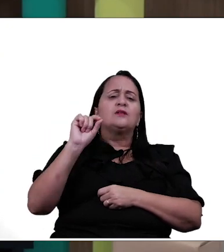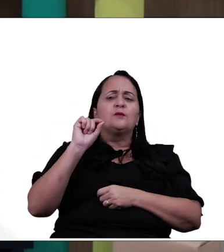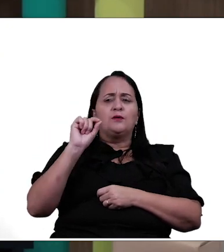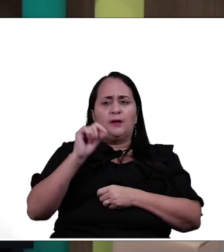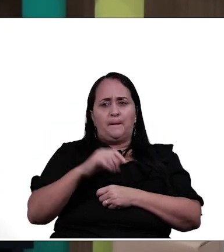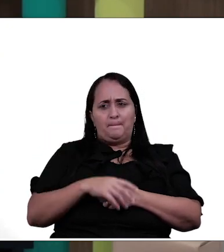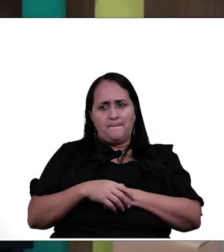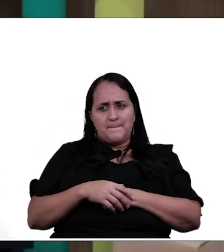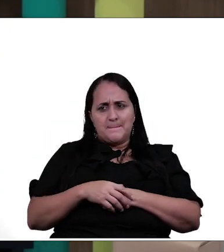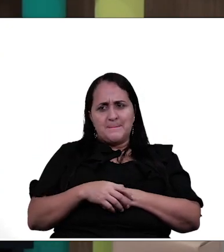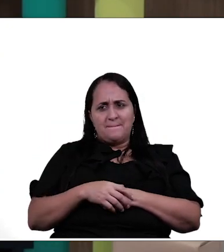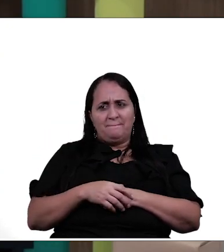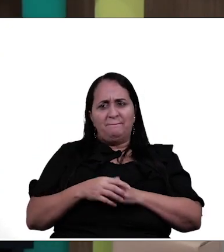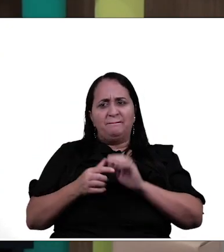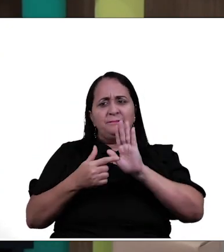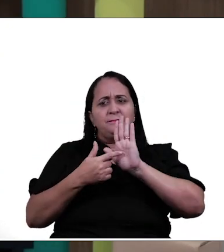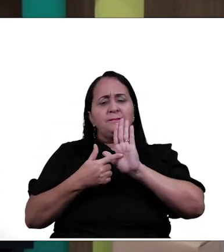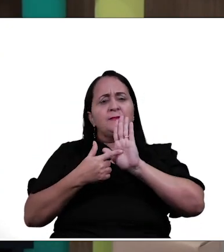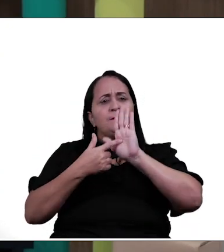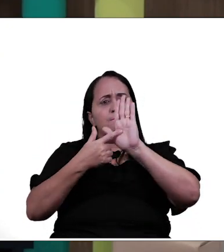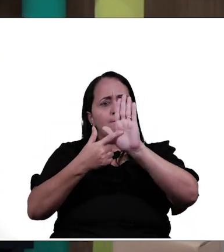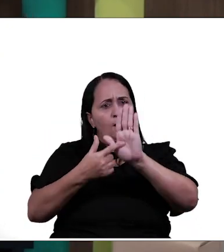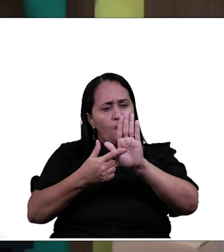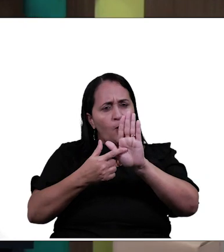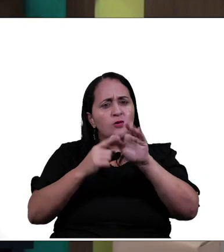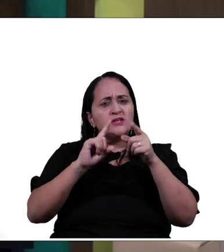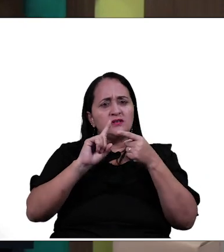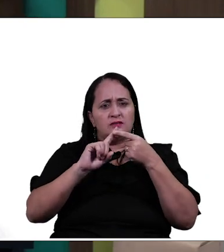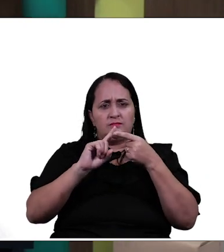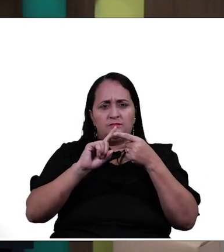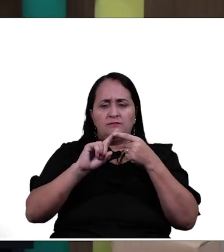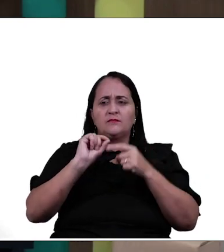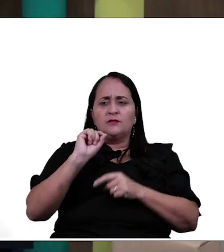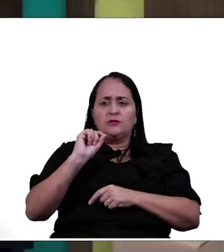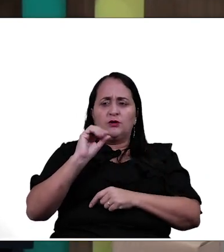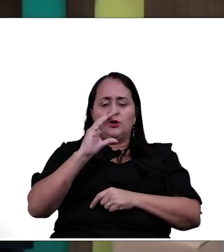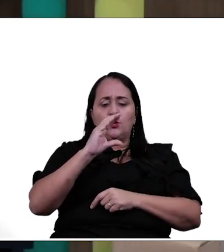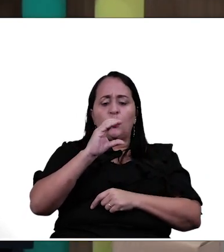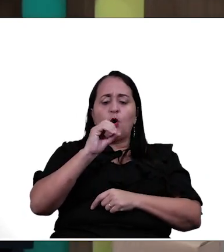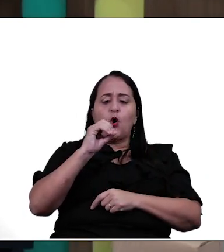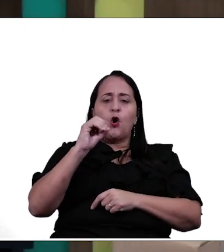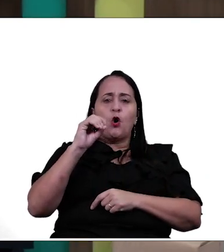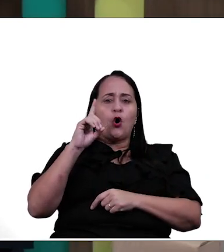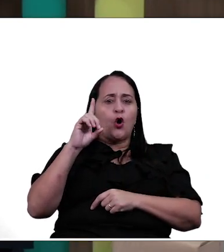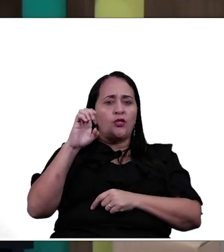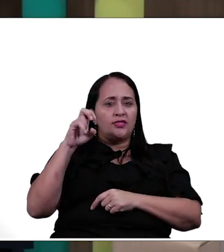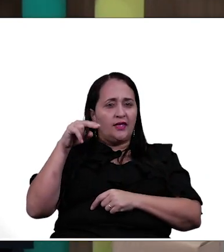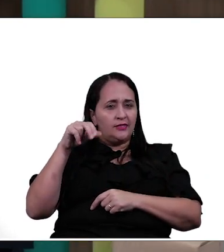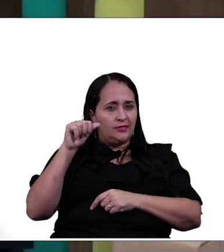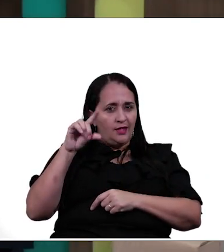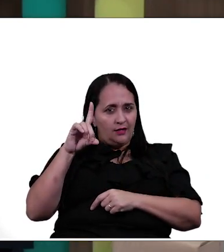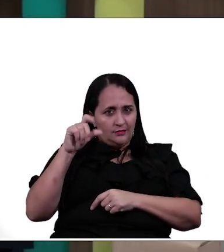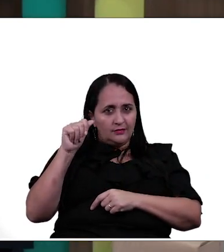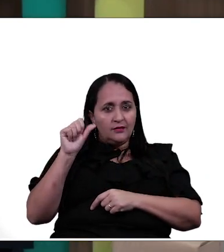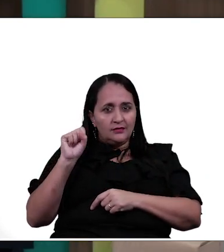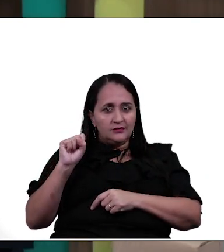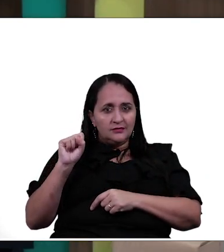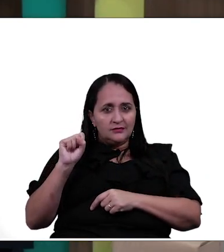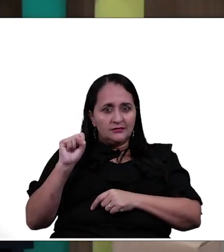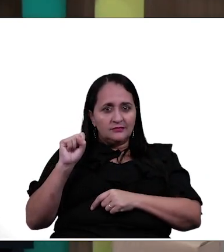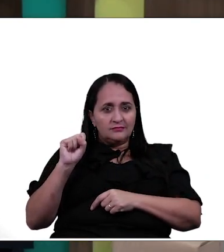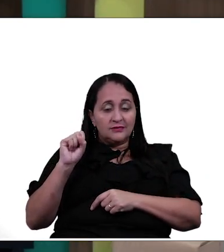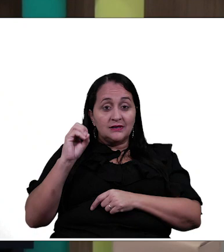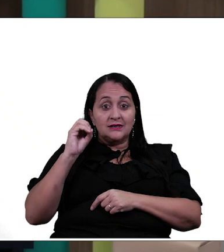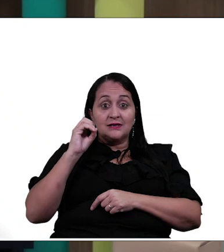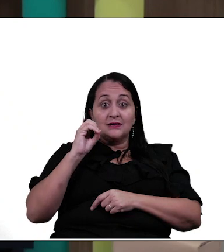todos os negativos, inclusive o zero. Quando eu tenho Q mais, eu tenho todos